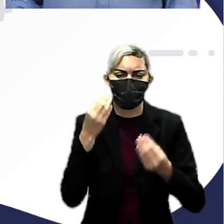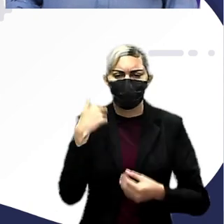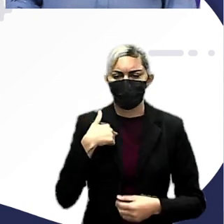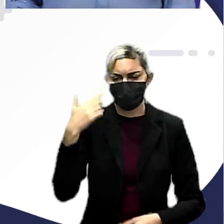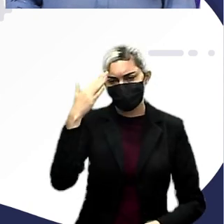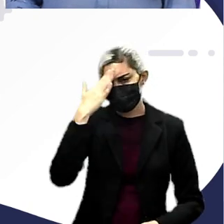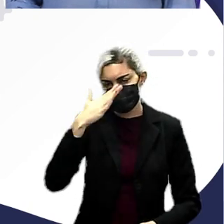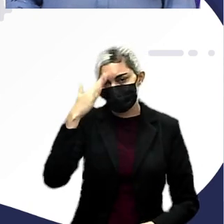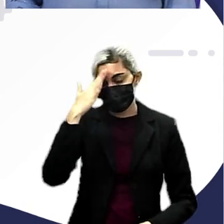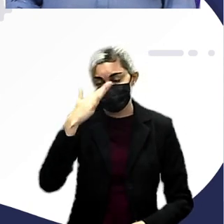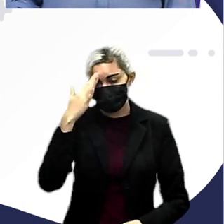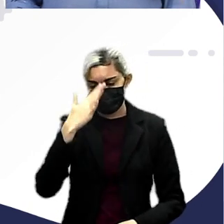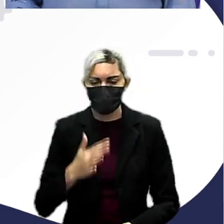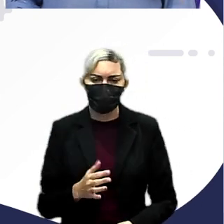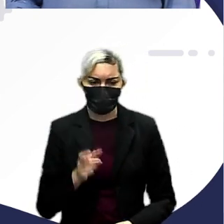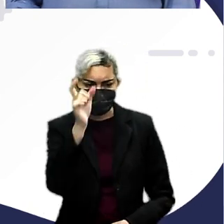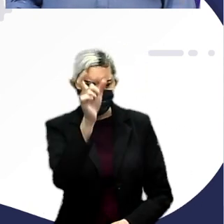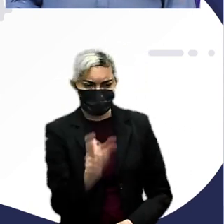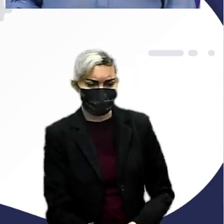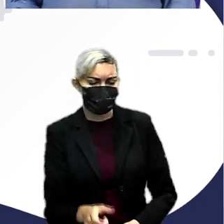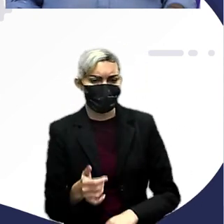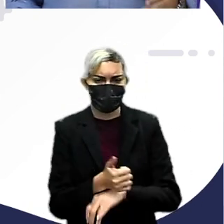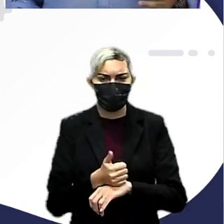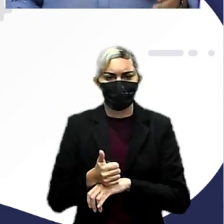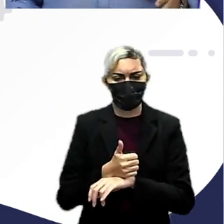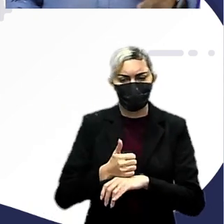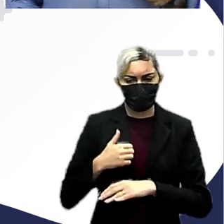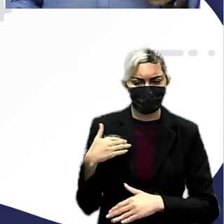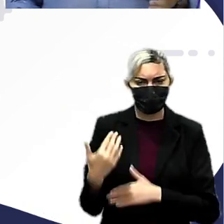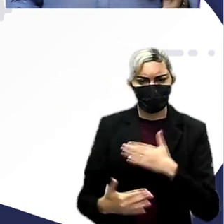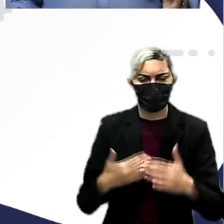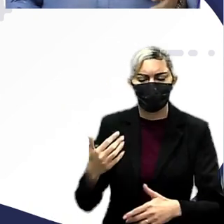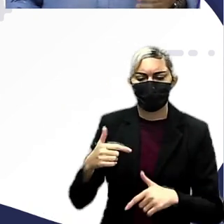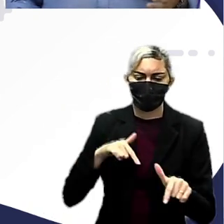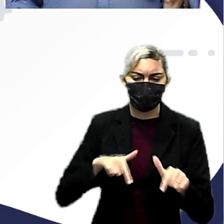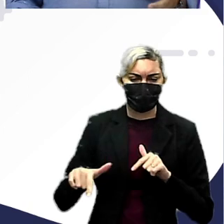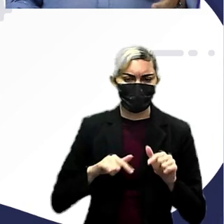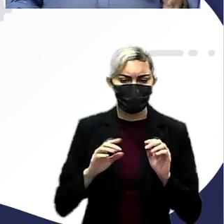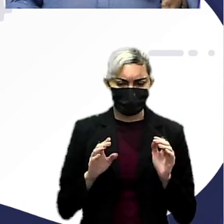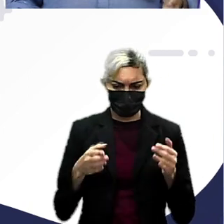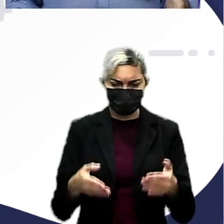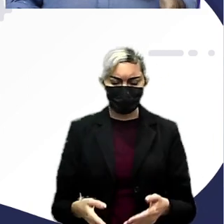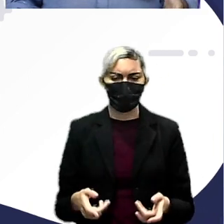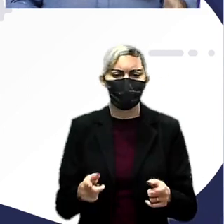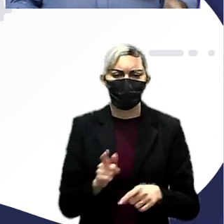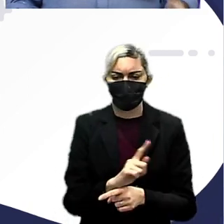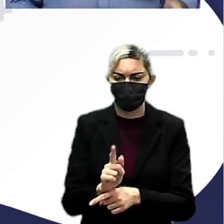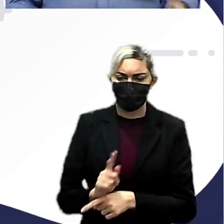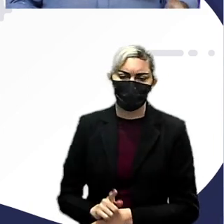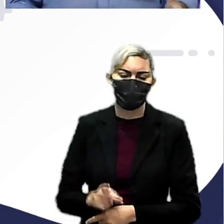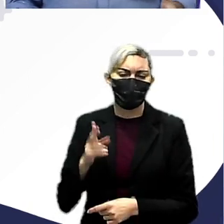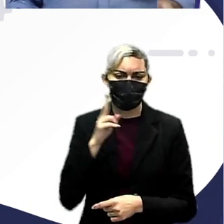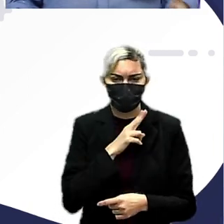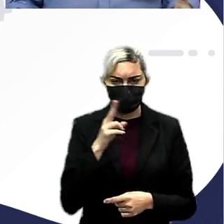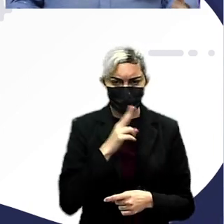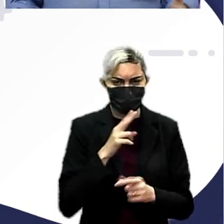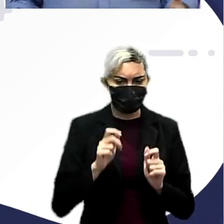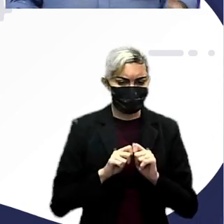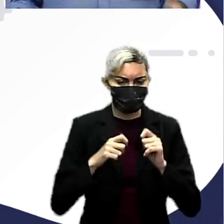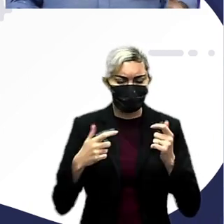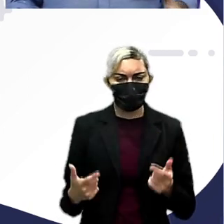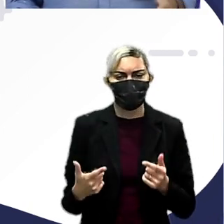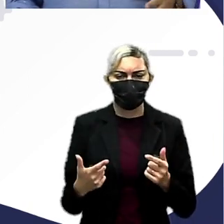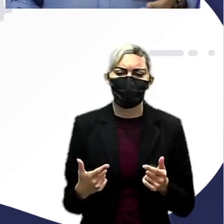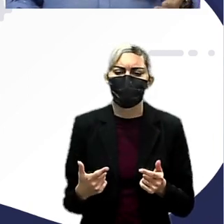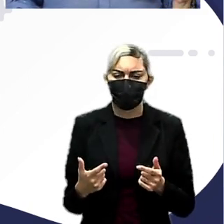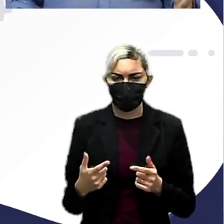entender, né, a figura de um profissional que vai desenvolver uma atividade voltada para gerenciamento de emergência? Claro,